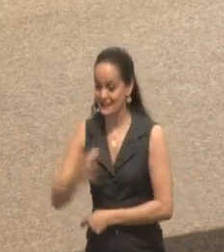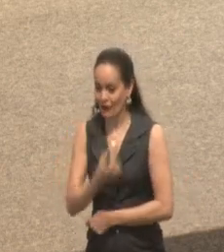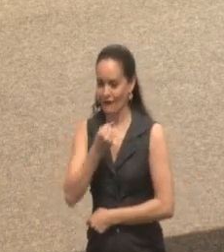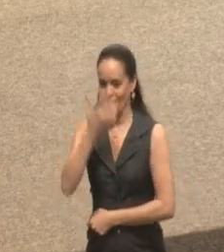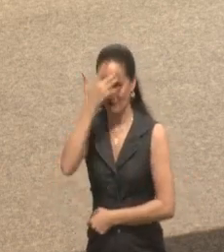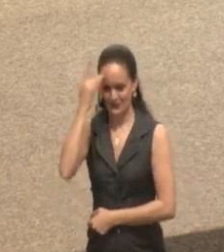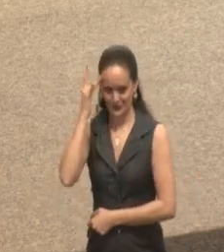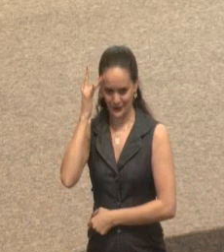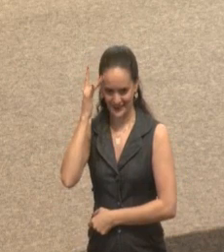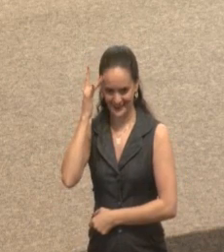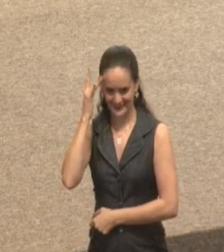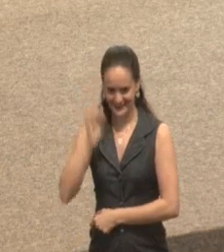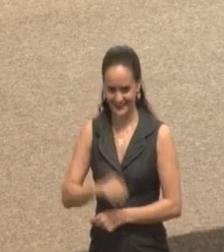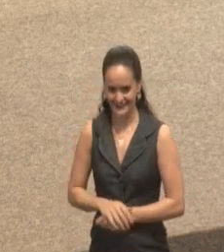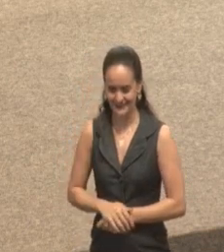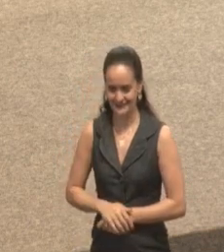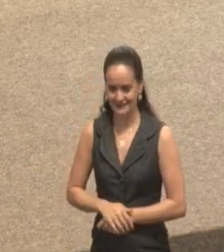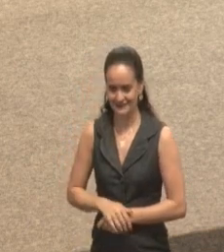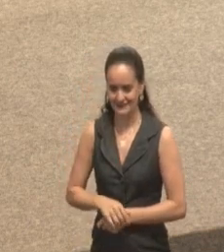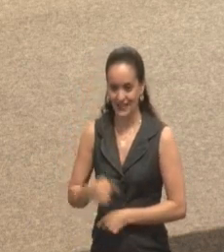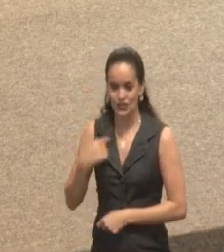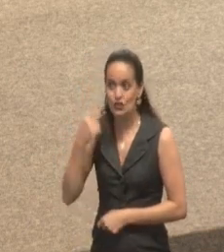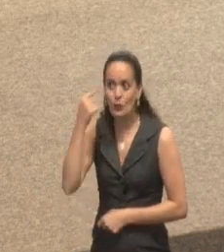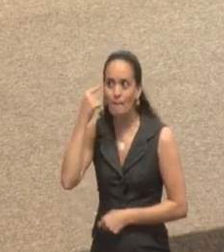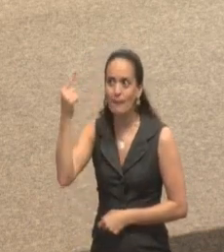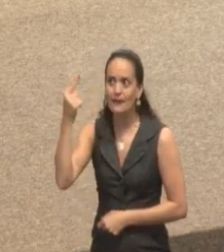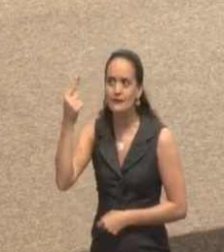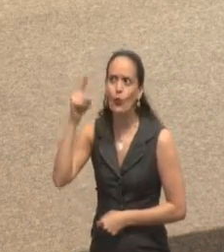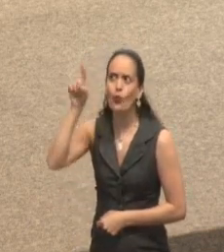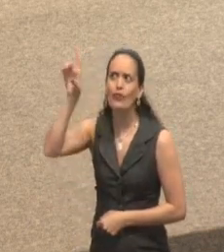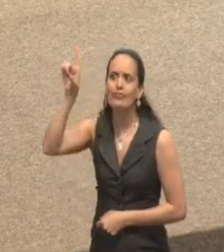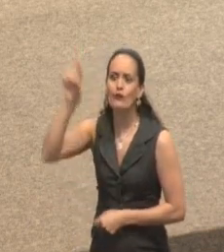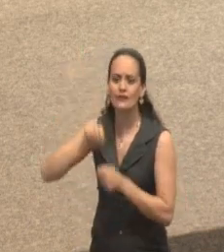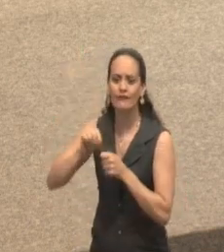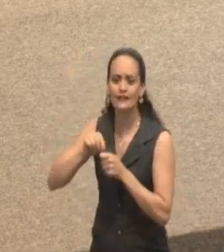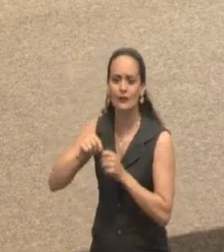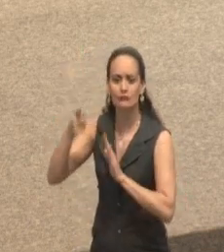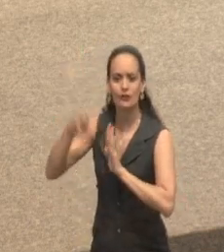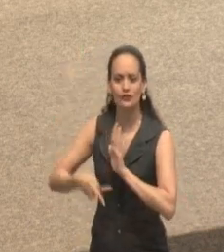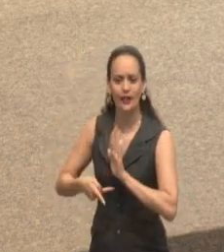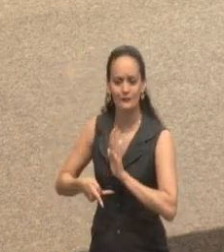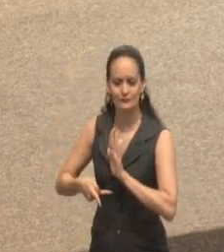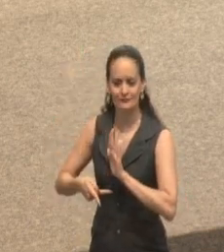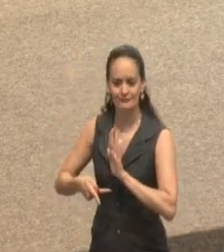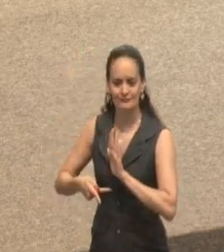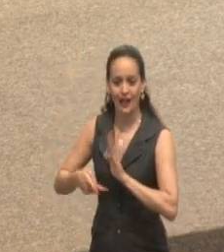dele. A gente não tem ideia do que Deus está fazendo exatamente nesse momento,